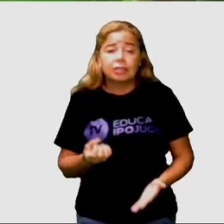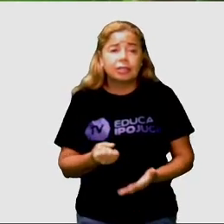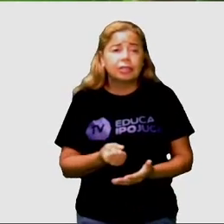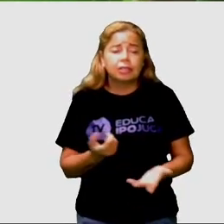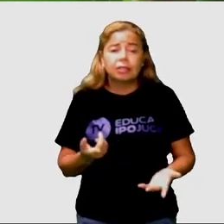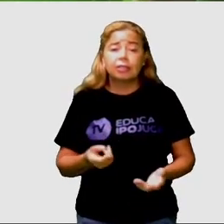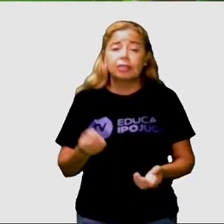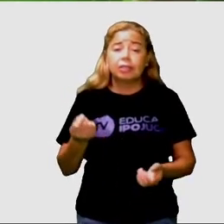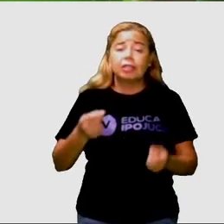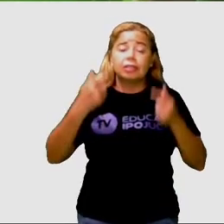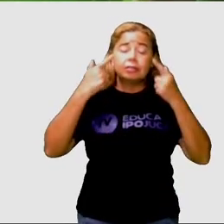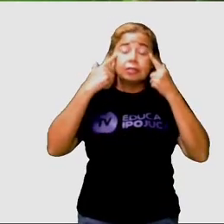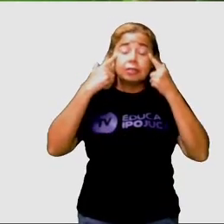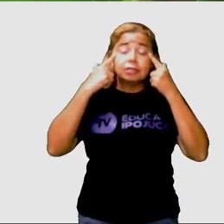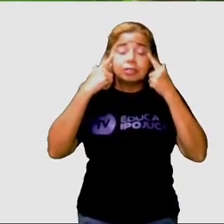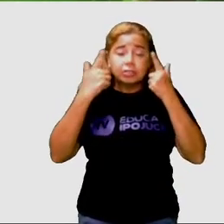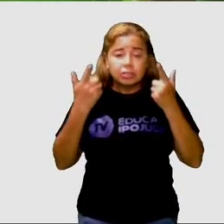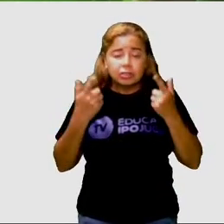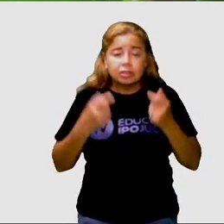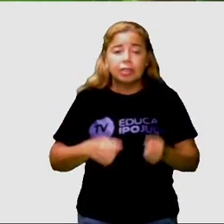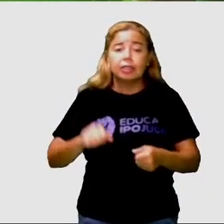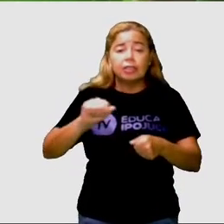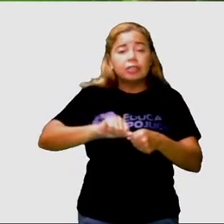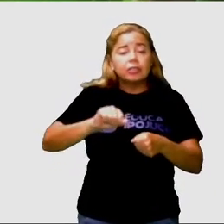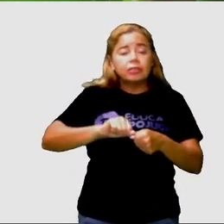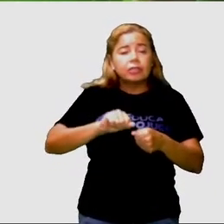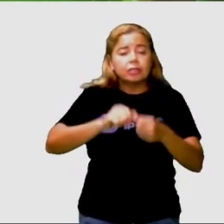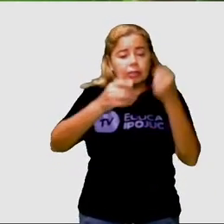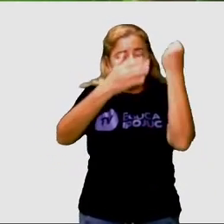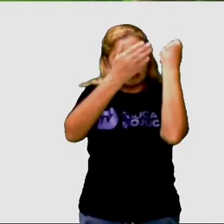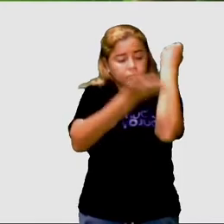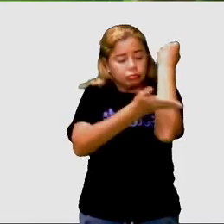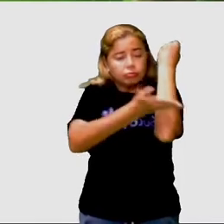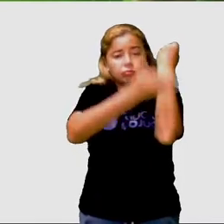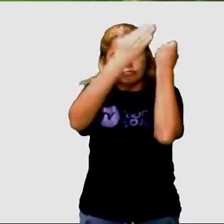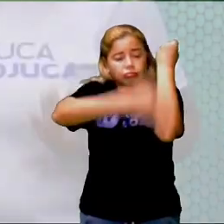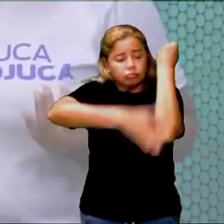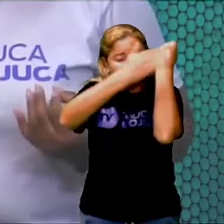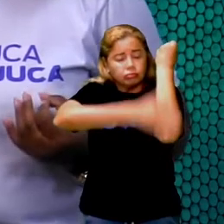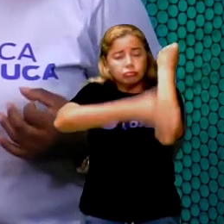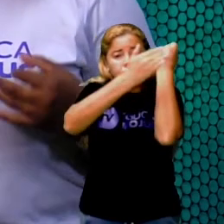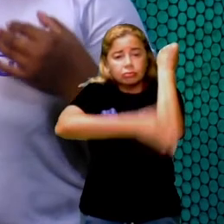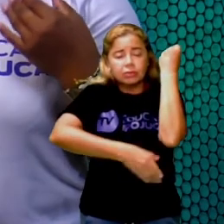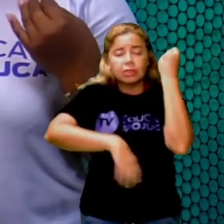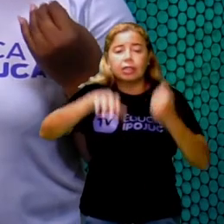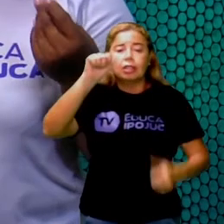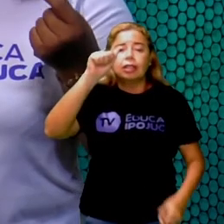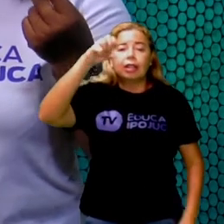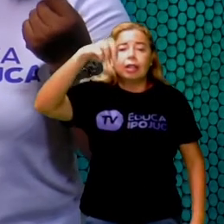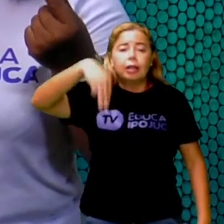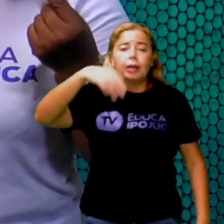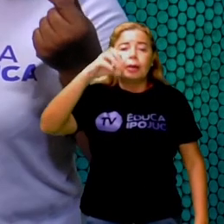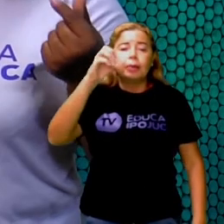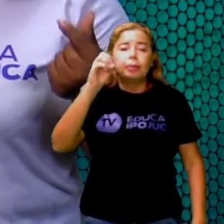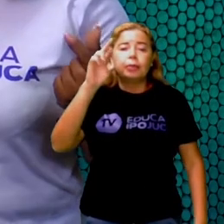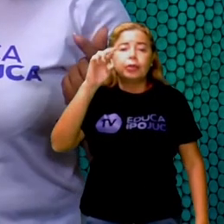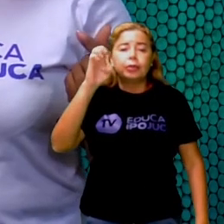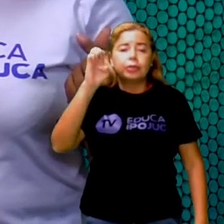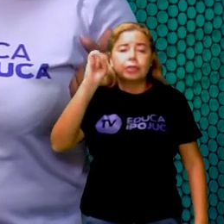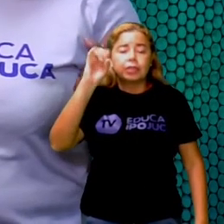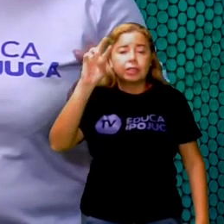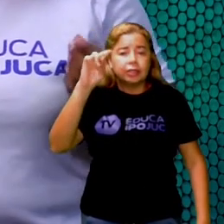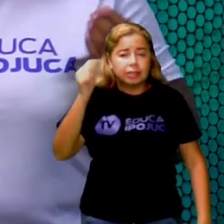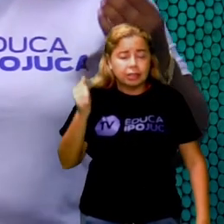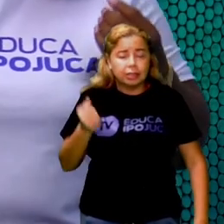amoeiras, né? Essa planta que a gente observa aí na tela. E por ser um dinheiro